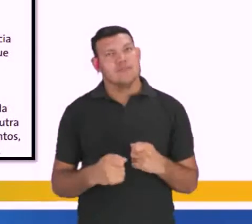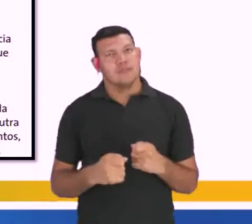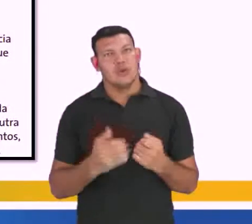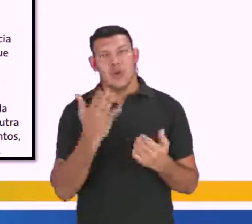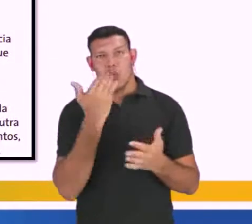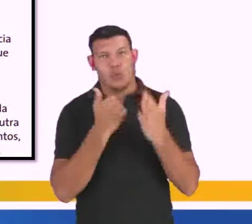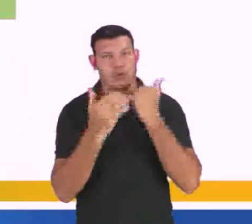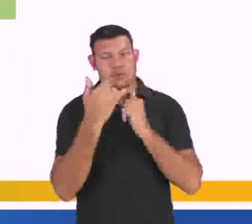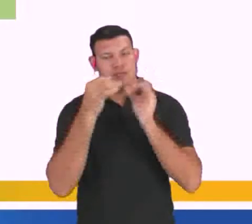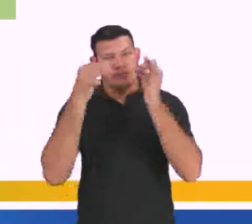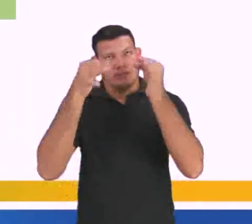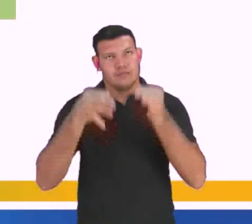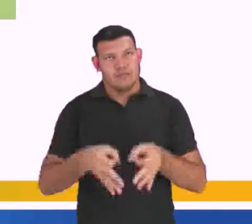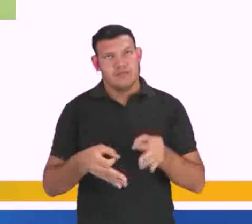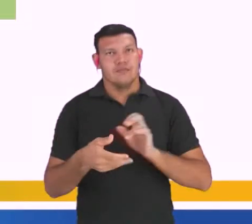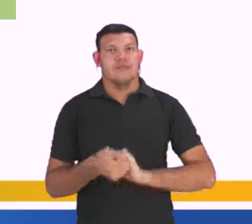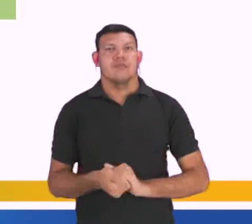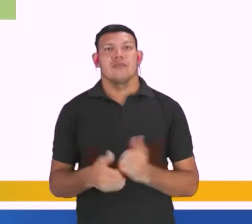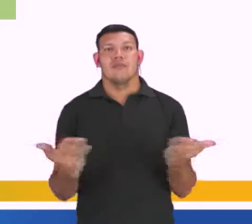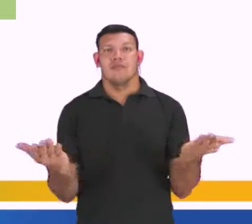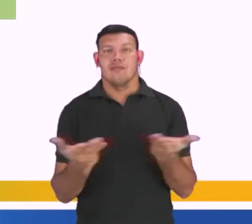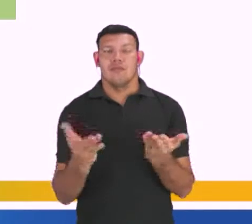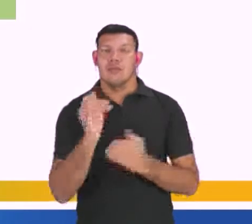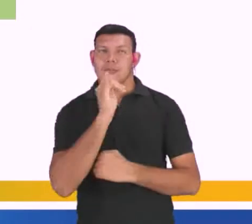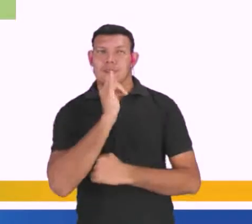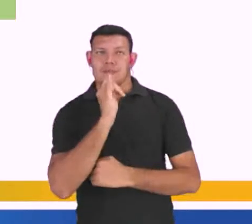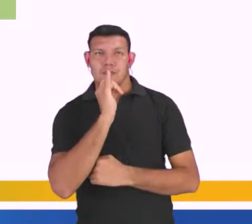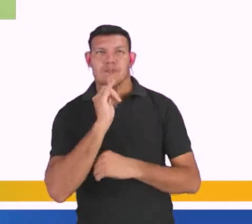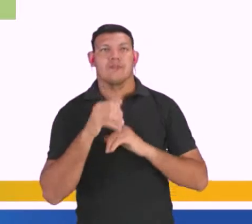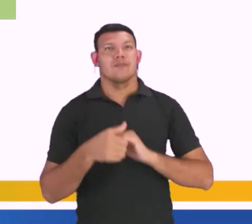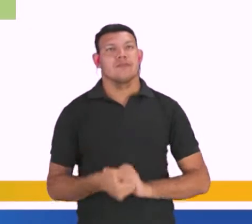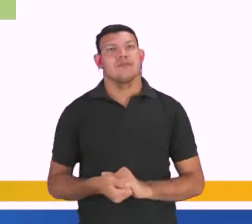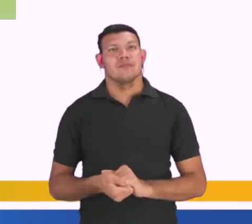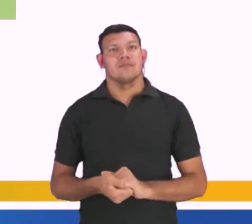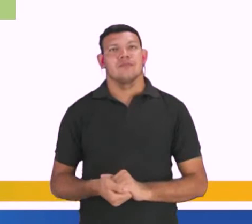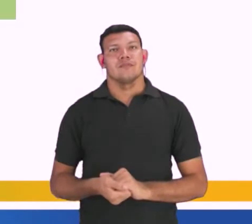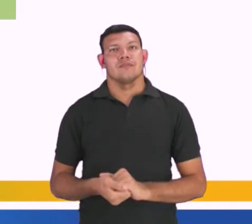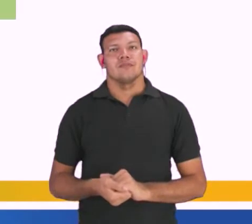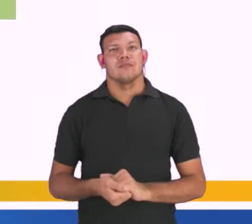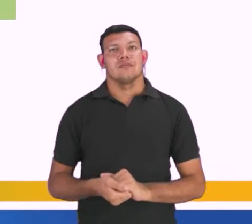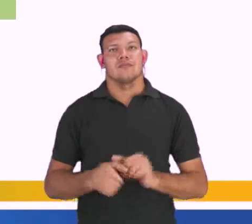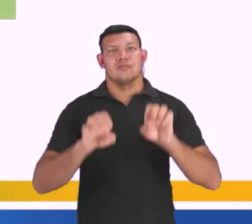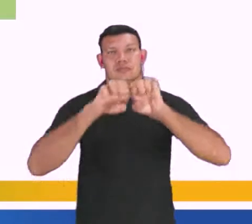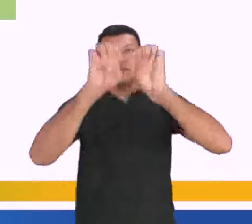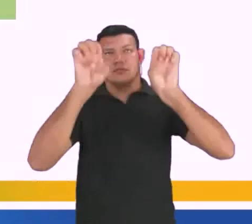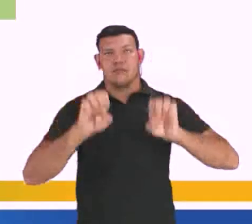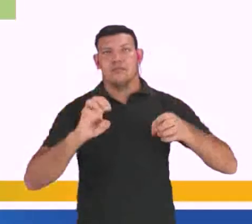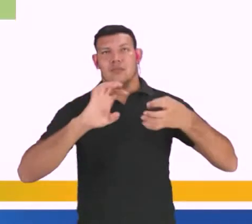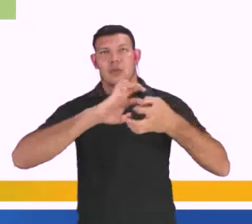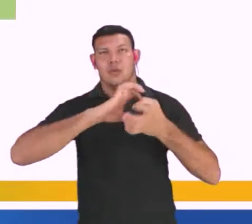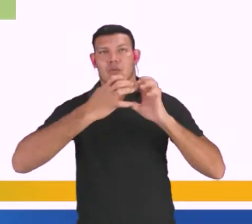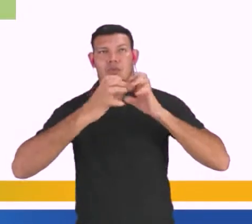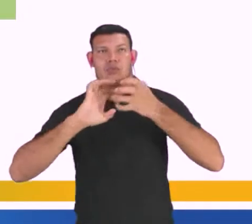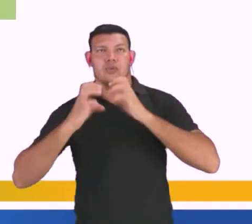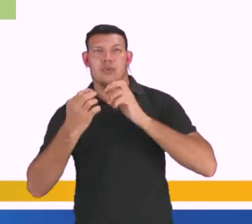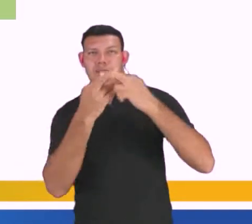uma dieta alimentar. Nós temos aqui o exemplo também da bioquímica,